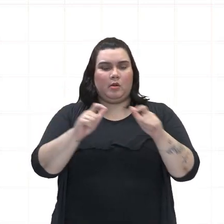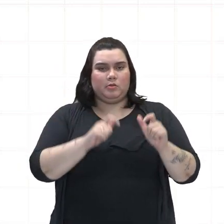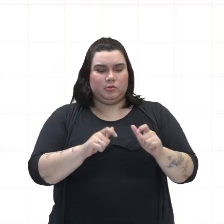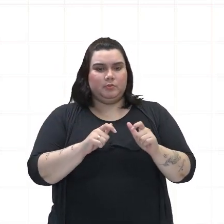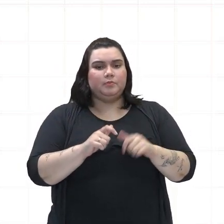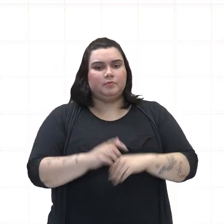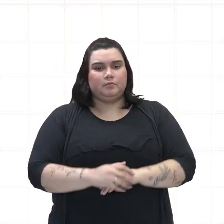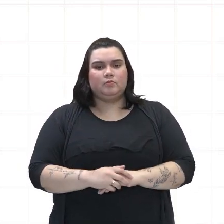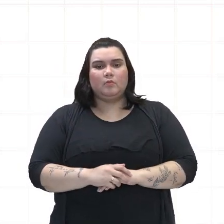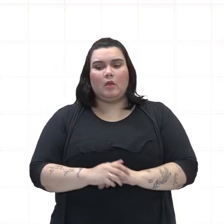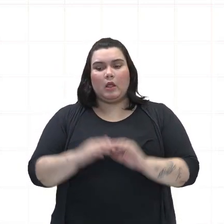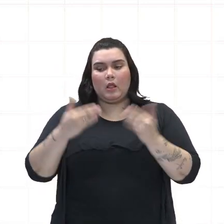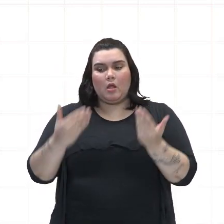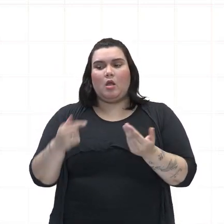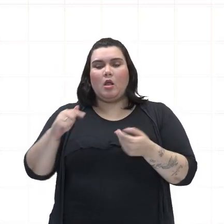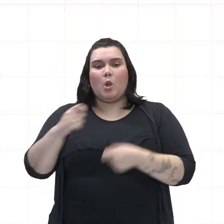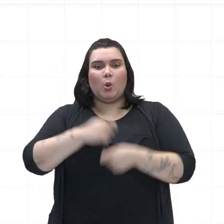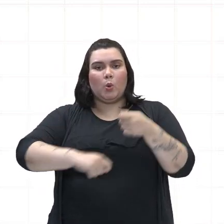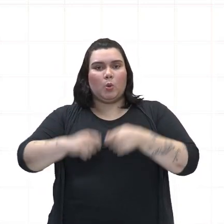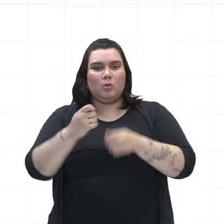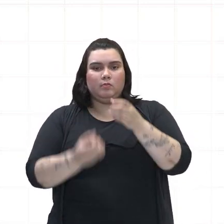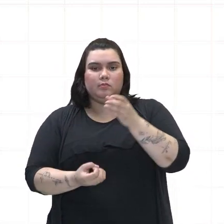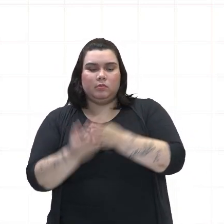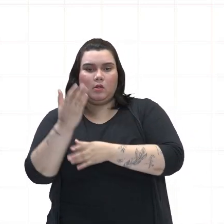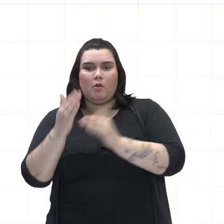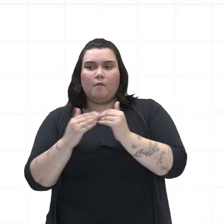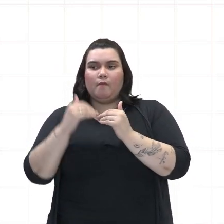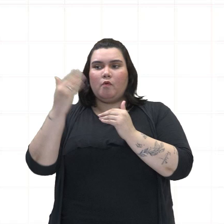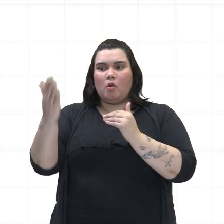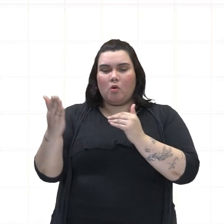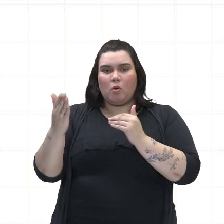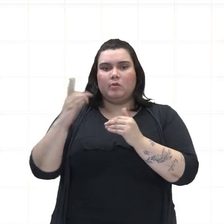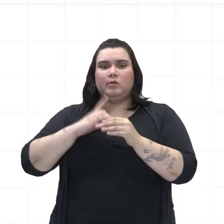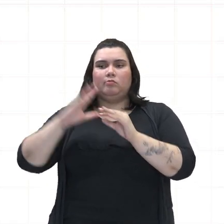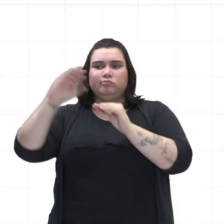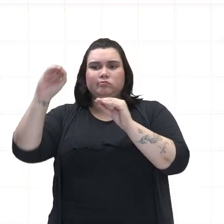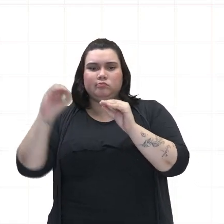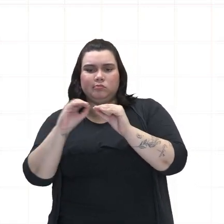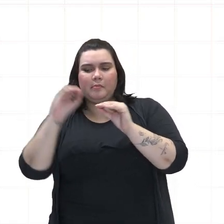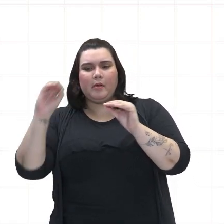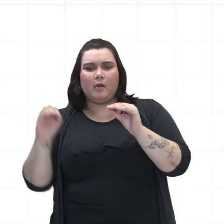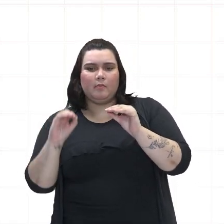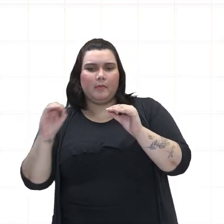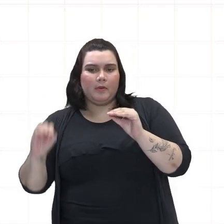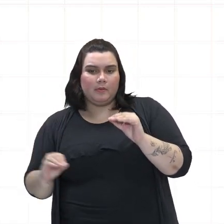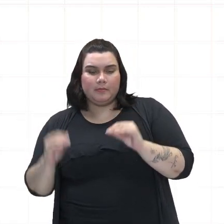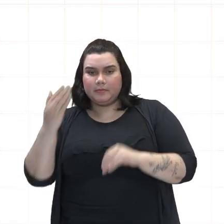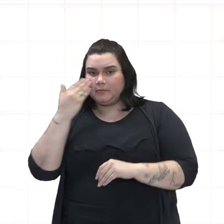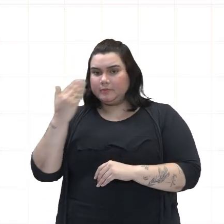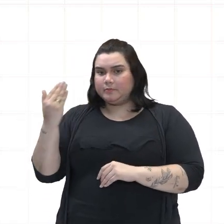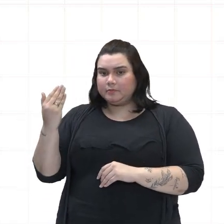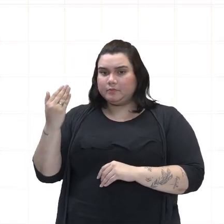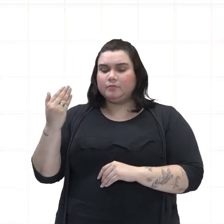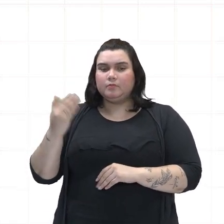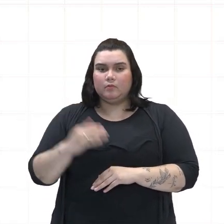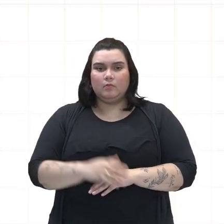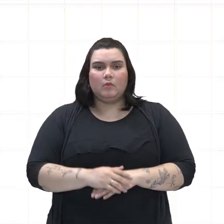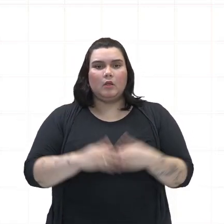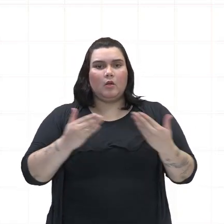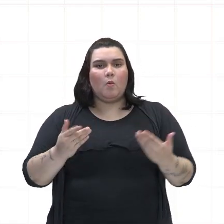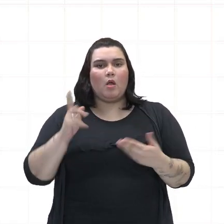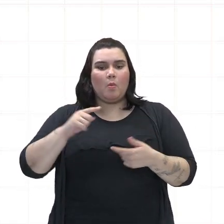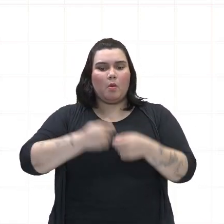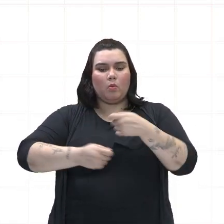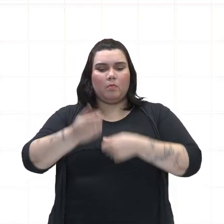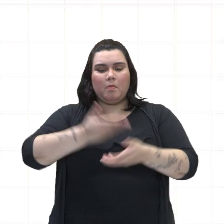por sua vez, gerando economia que veio do mercado externo para as casas aviadoras, para os armazéns nas pessoas de seringalistas ali, chegando até o seringueiro